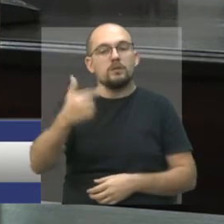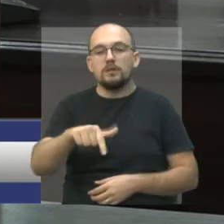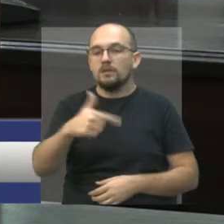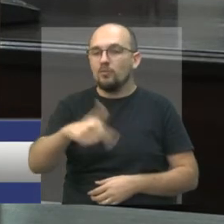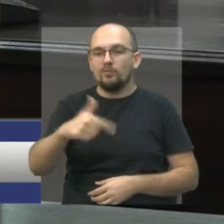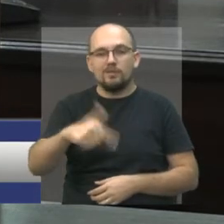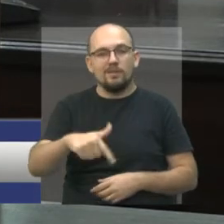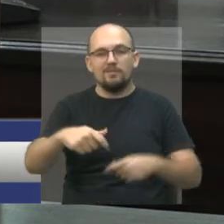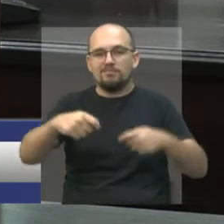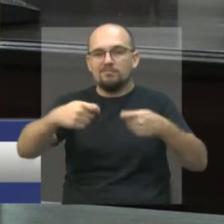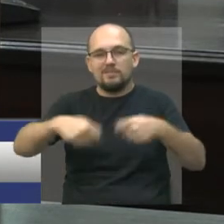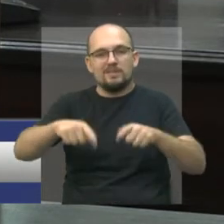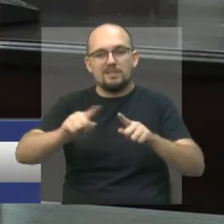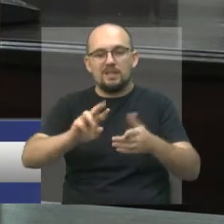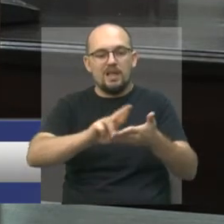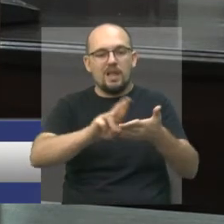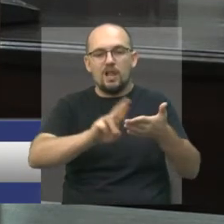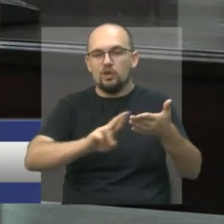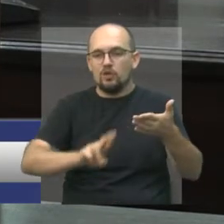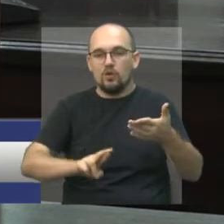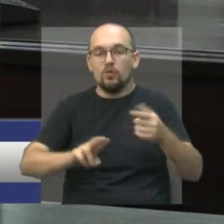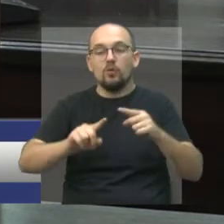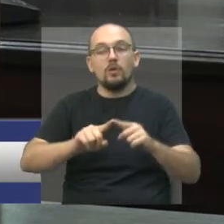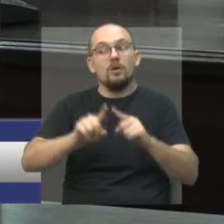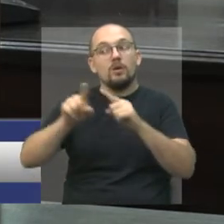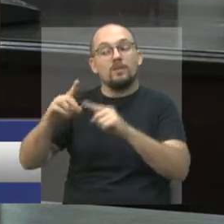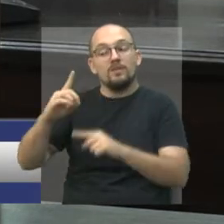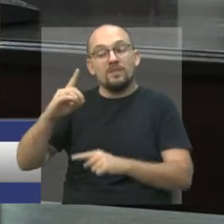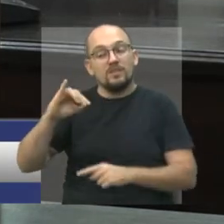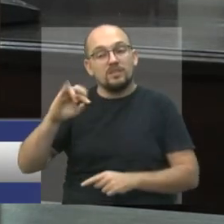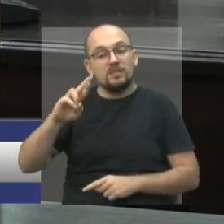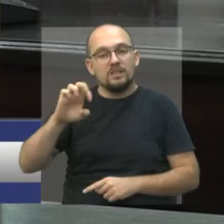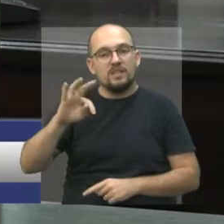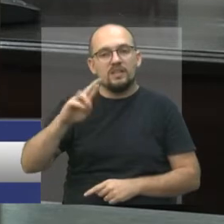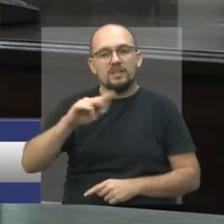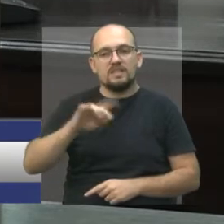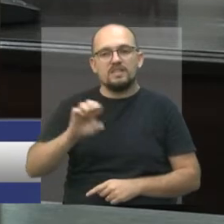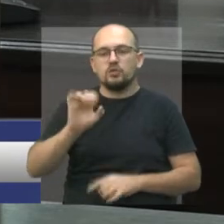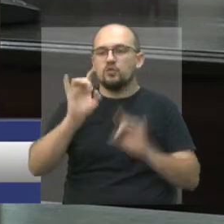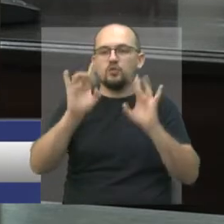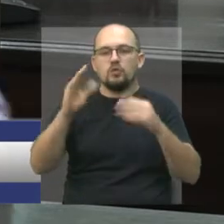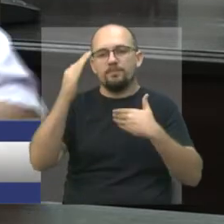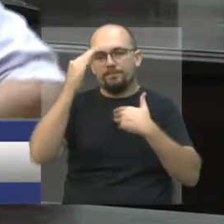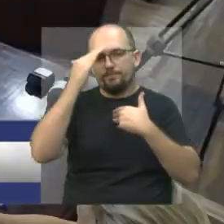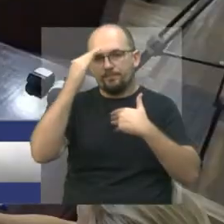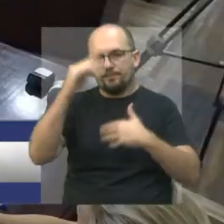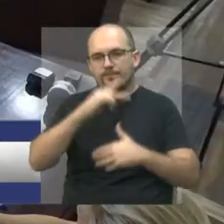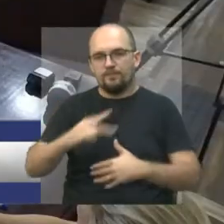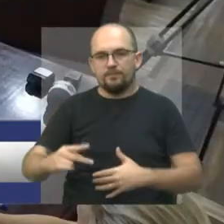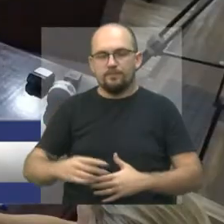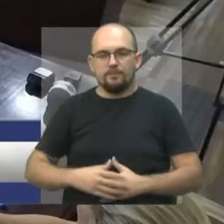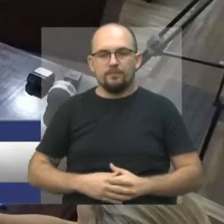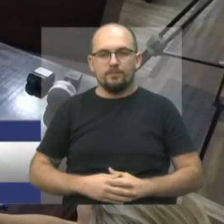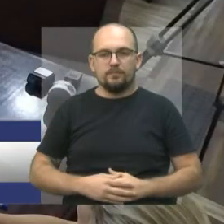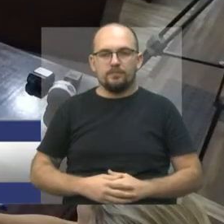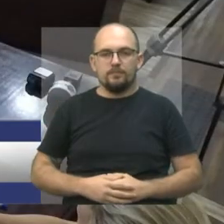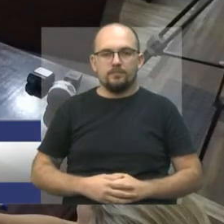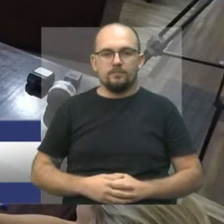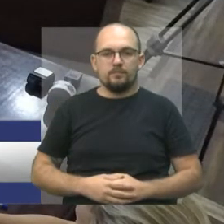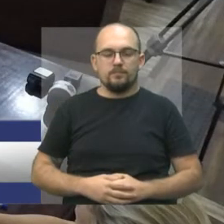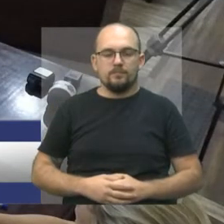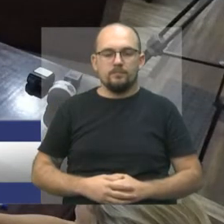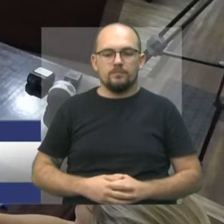no relatório, e sim diretrizes. Era só isso. Muito obrigado, senhor presidente.